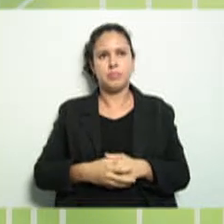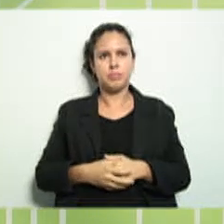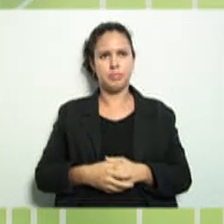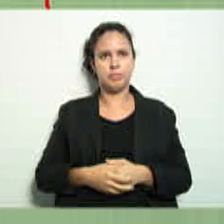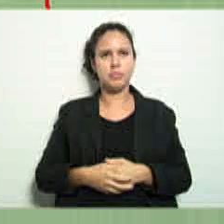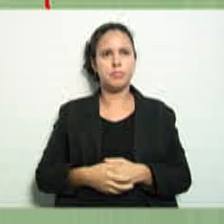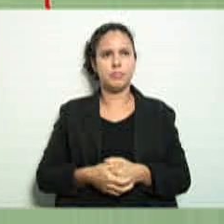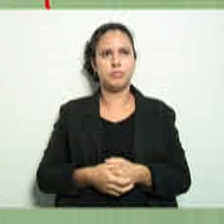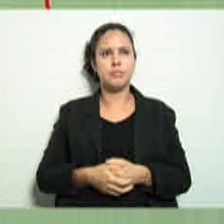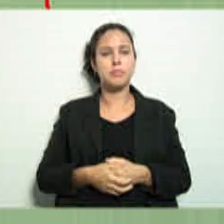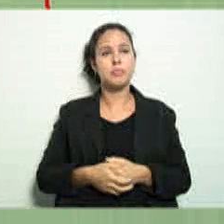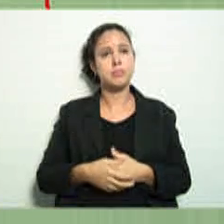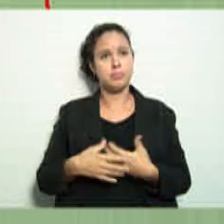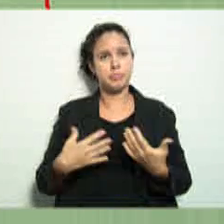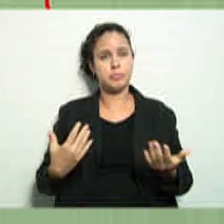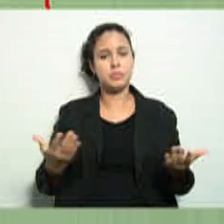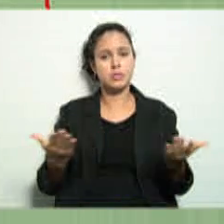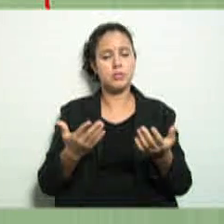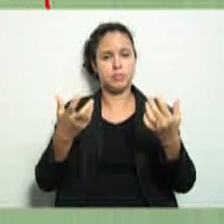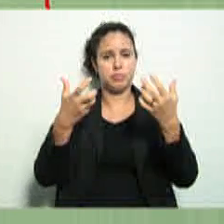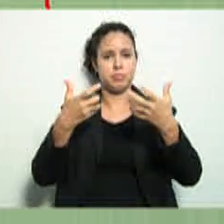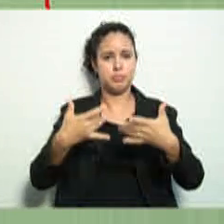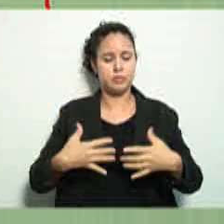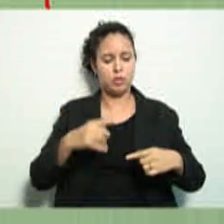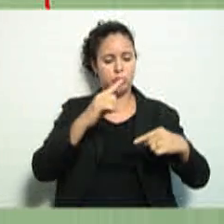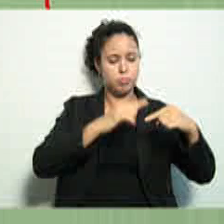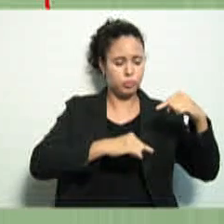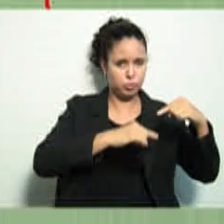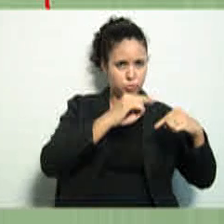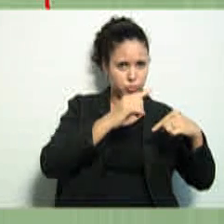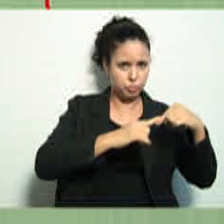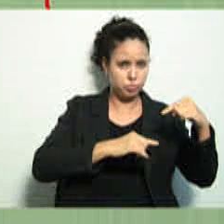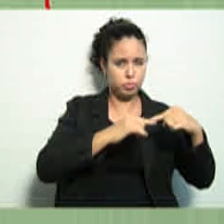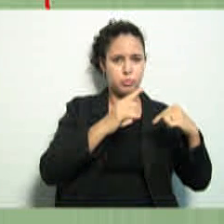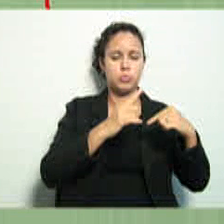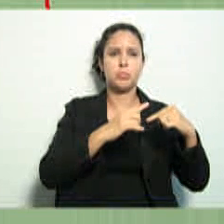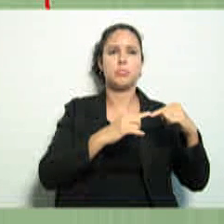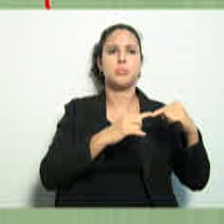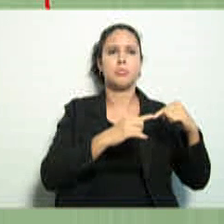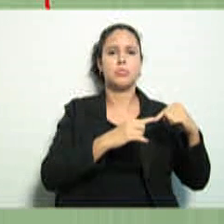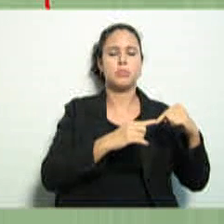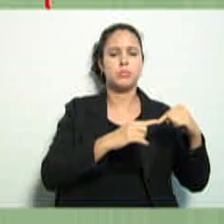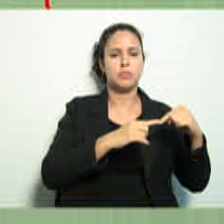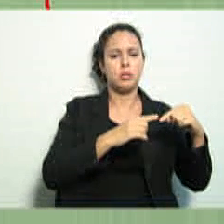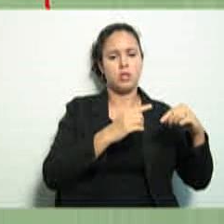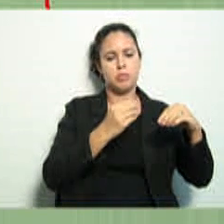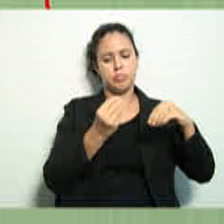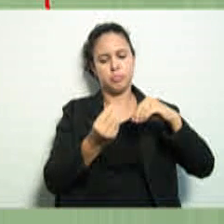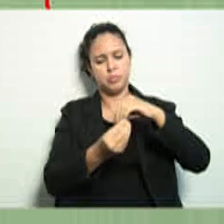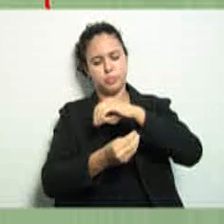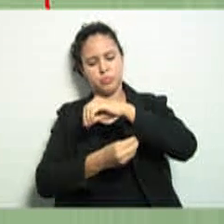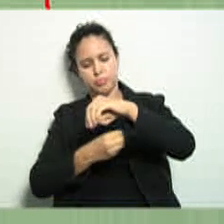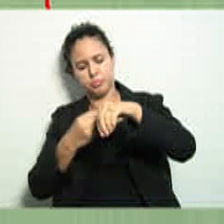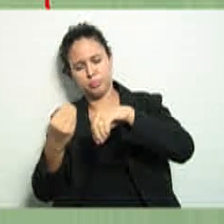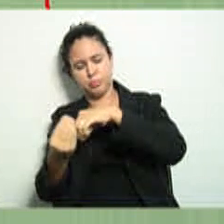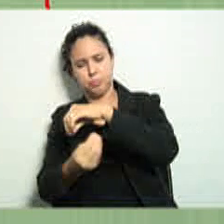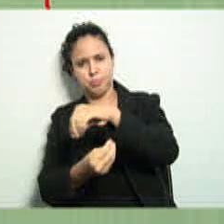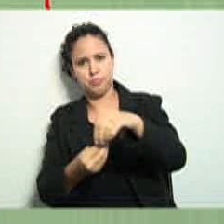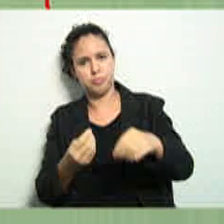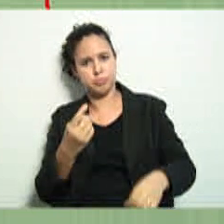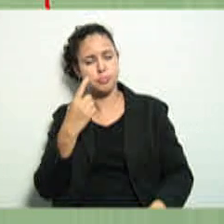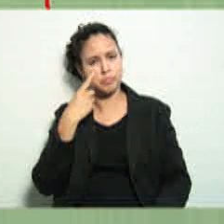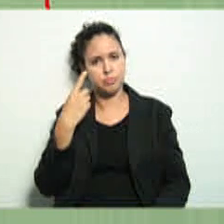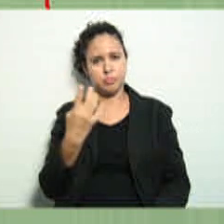E quando falamos nesse produto em matéria bruta, a gente pode ver que o gráfico já vem dizendo, né? O cacau em amêndoa, não é isso? O café